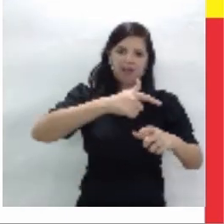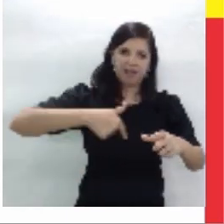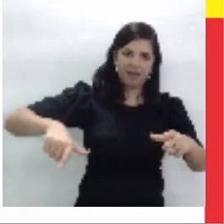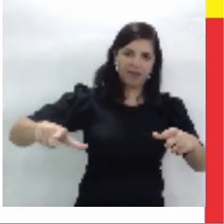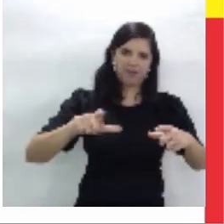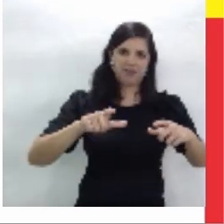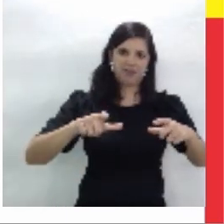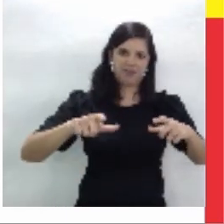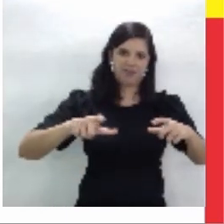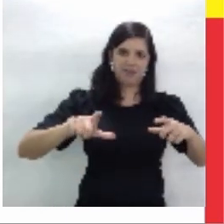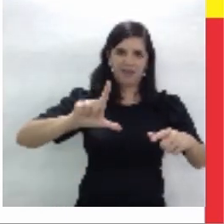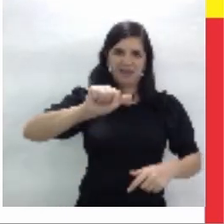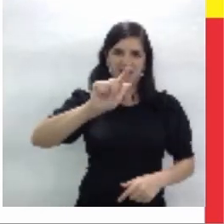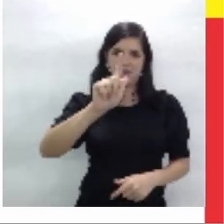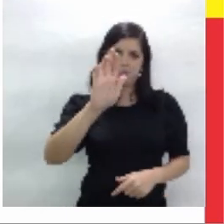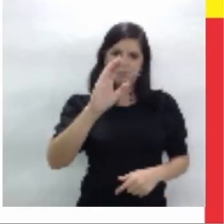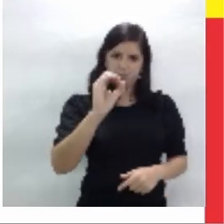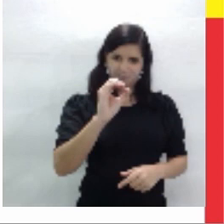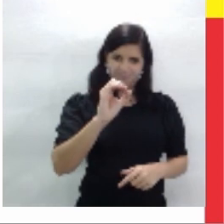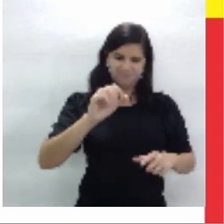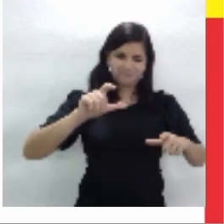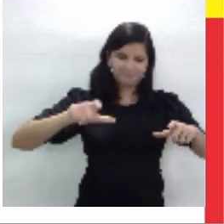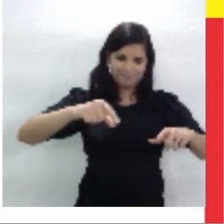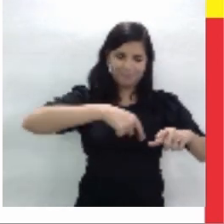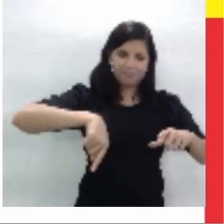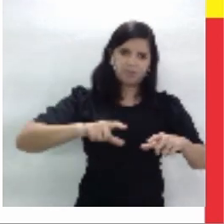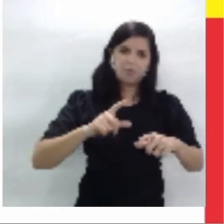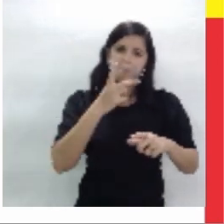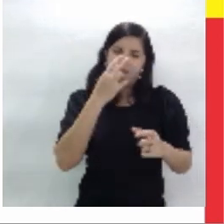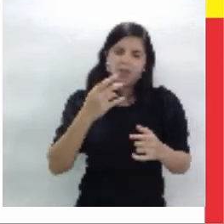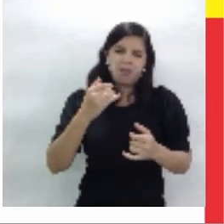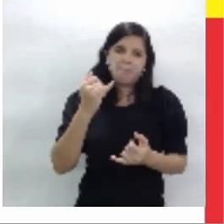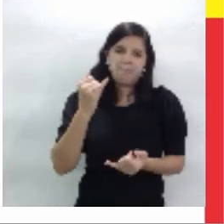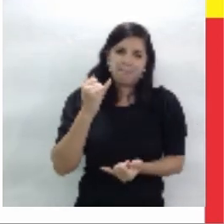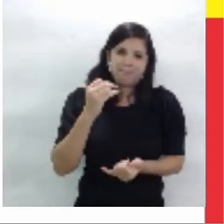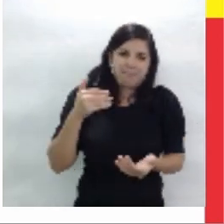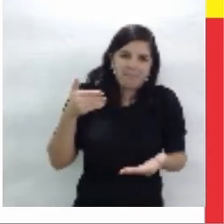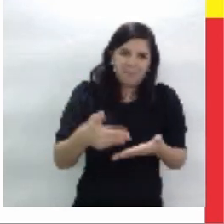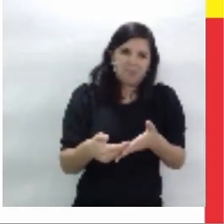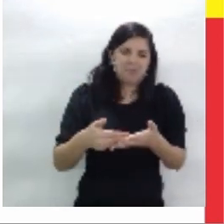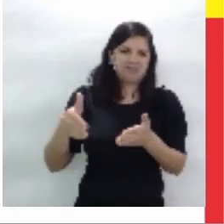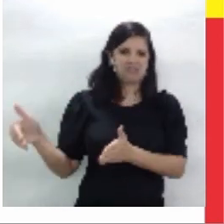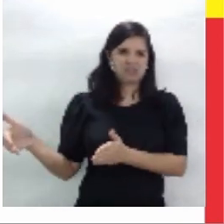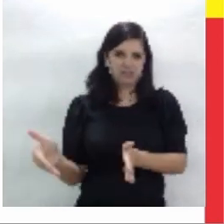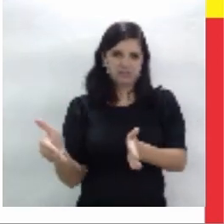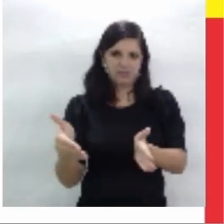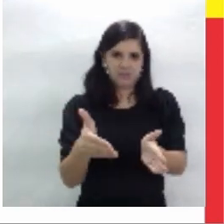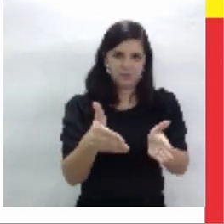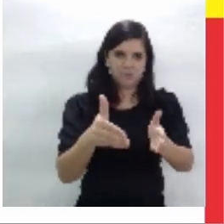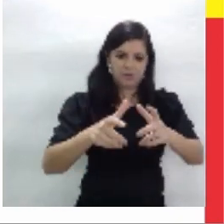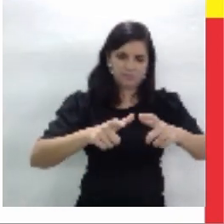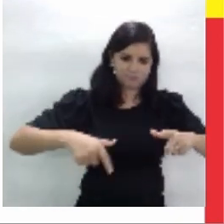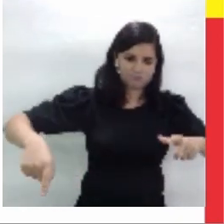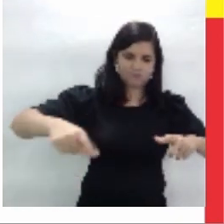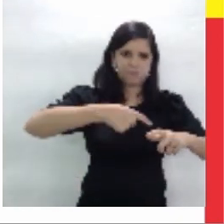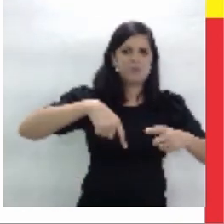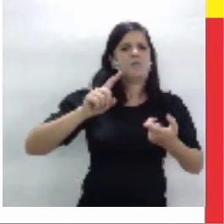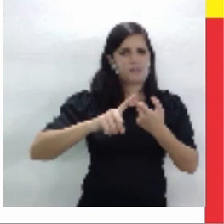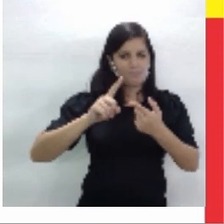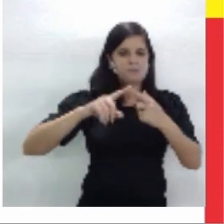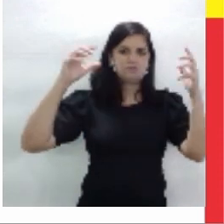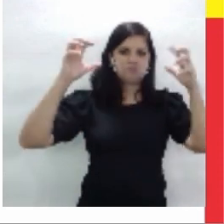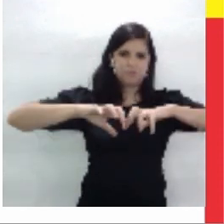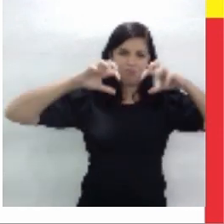Geralmente esse lago se formou por meio de algum rio próximo, ou também ele pode ter se formado por meio da água da